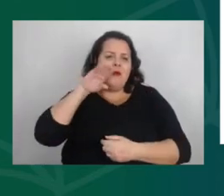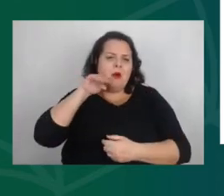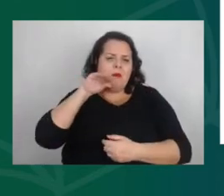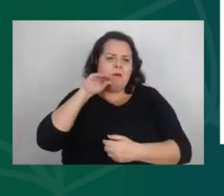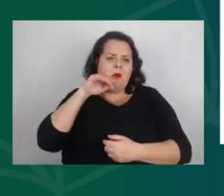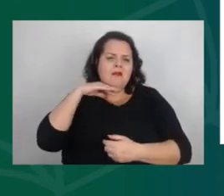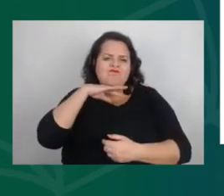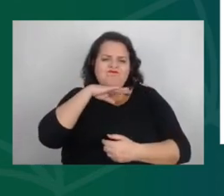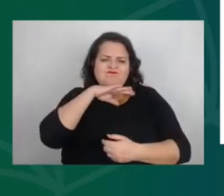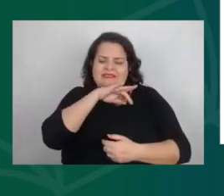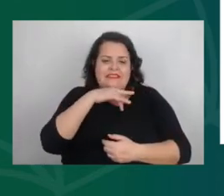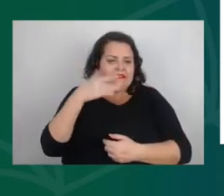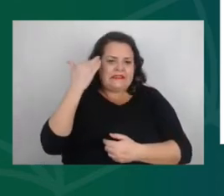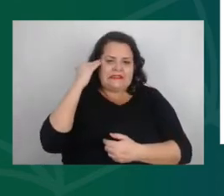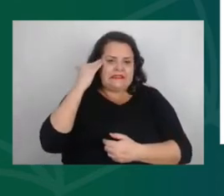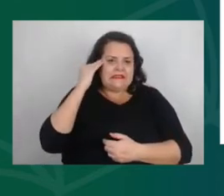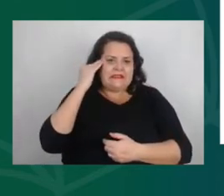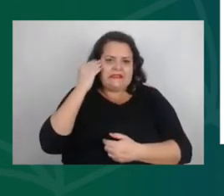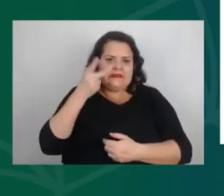picotado.